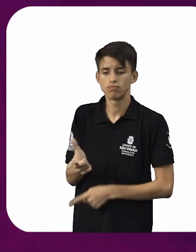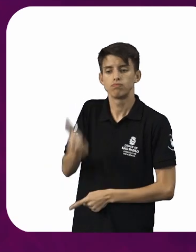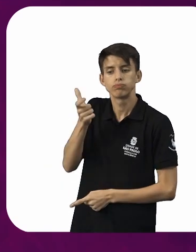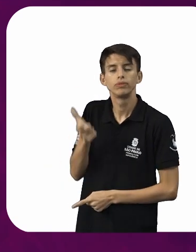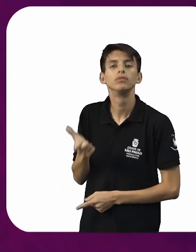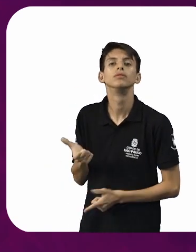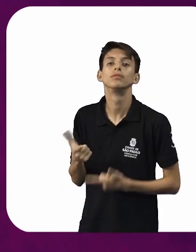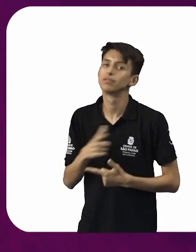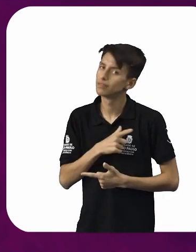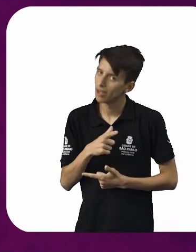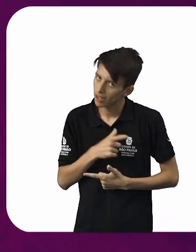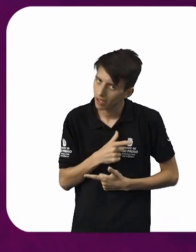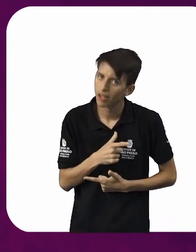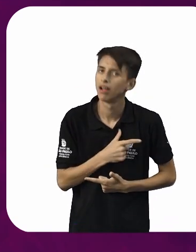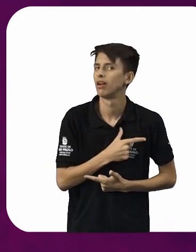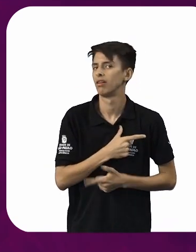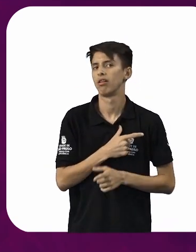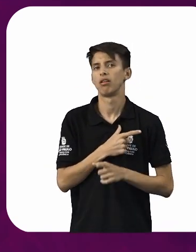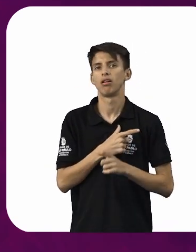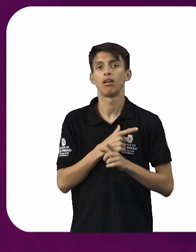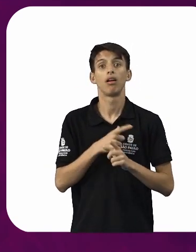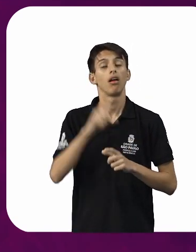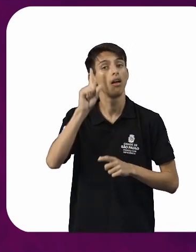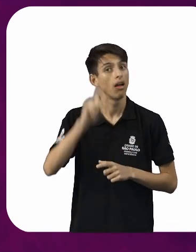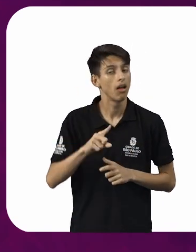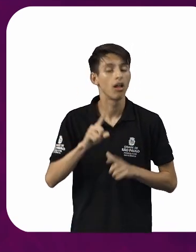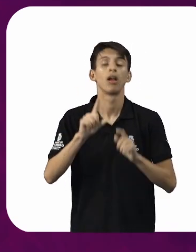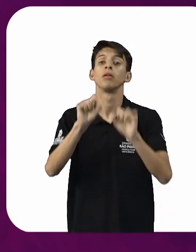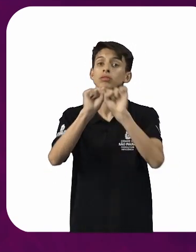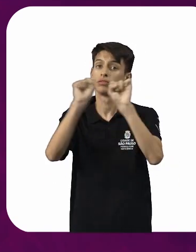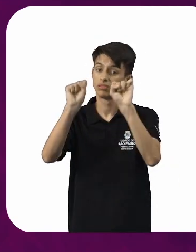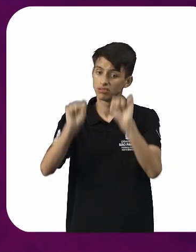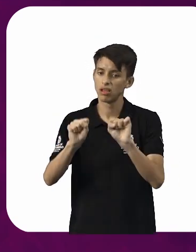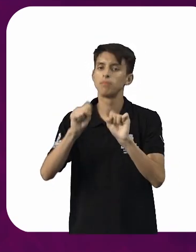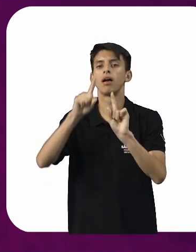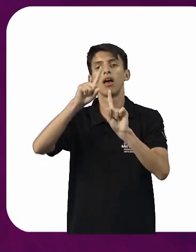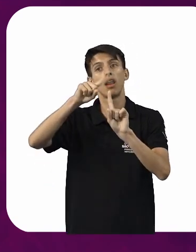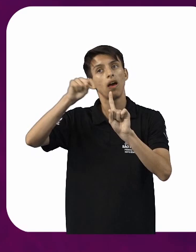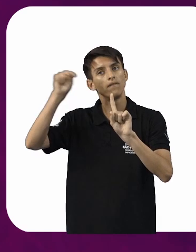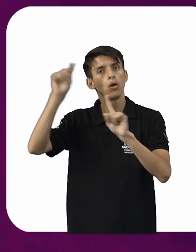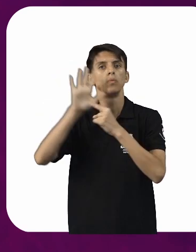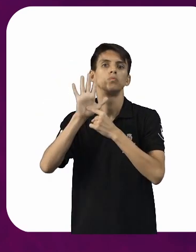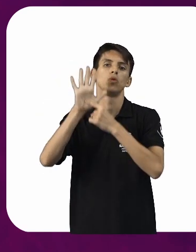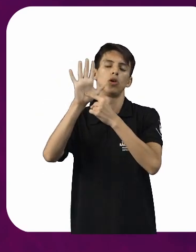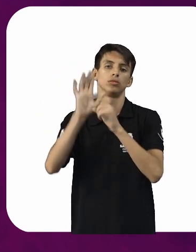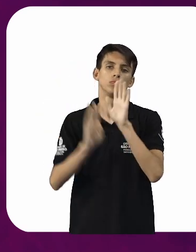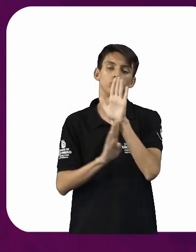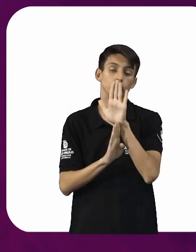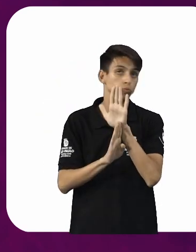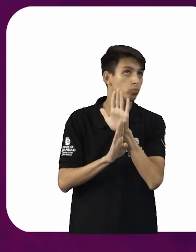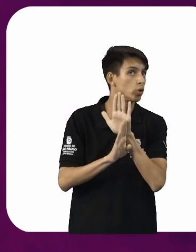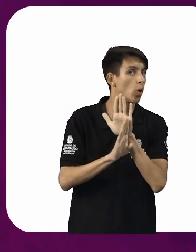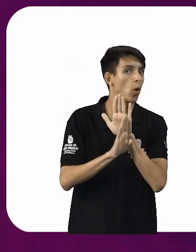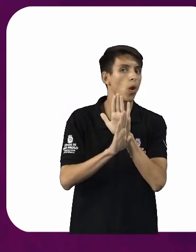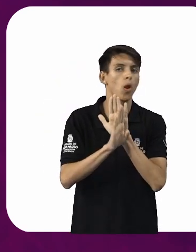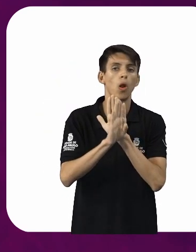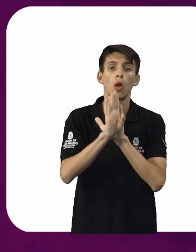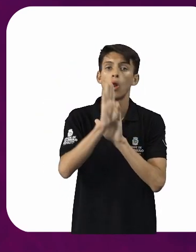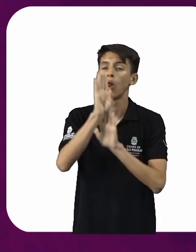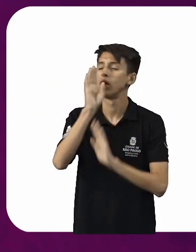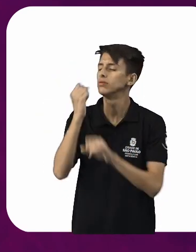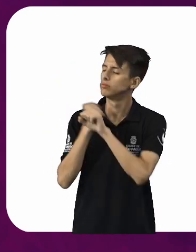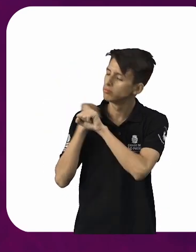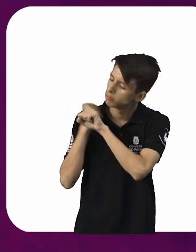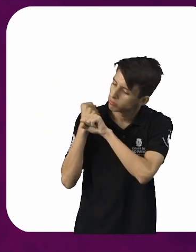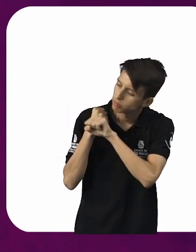é algo pontual, é algo sistêmico, é algo que já vem de séculos nessa toada.